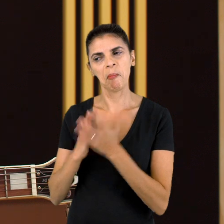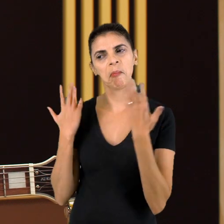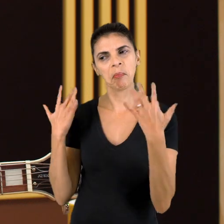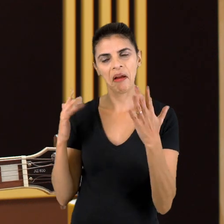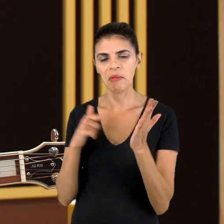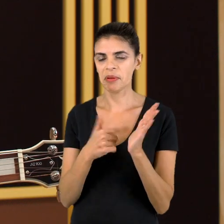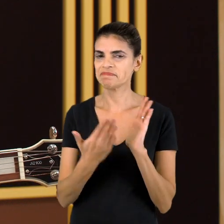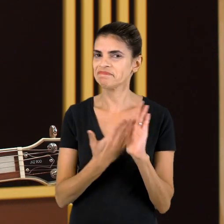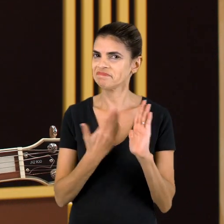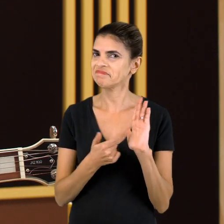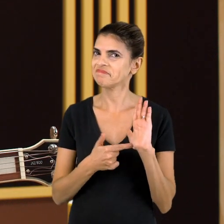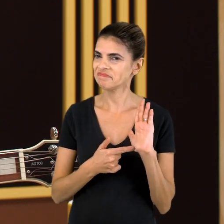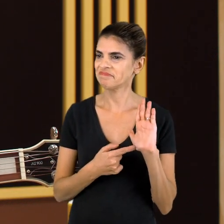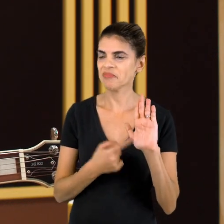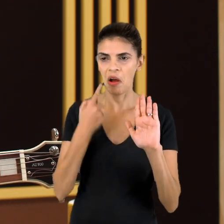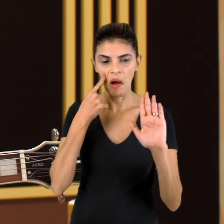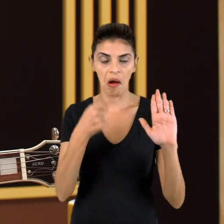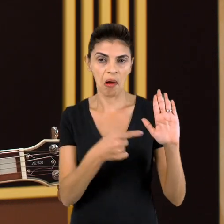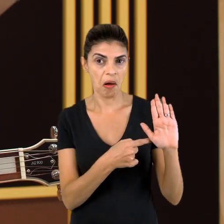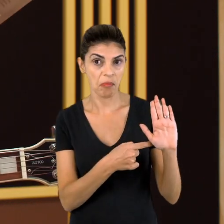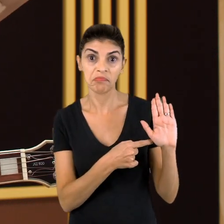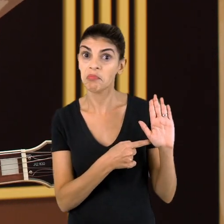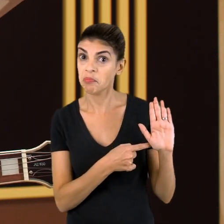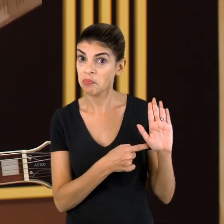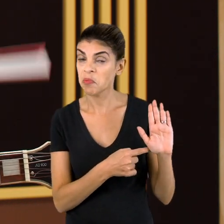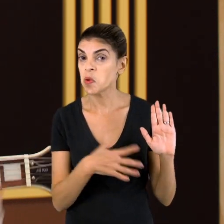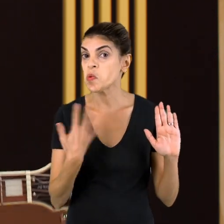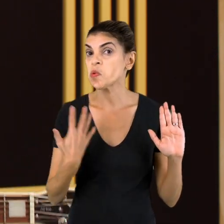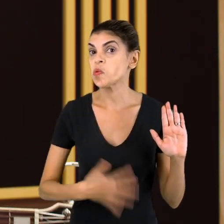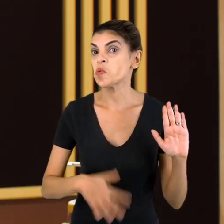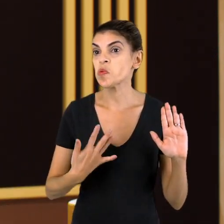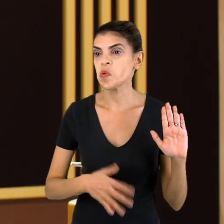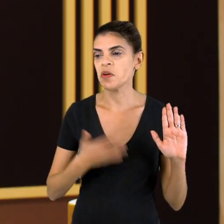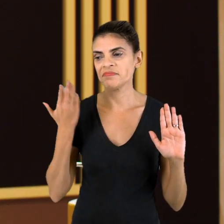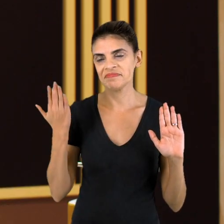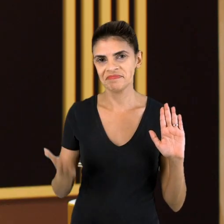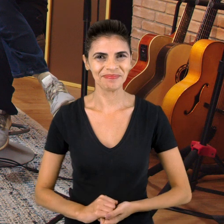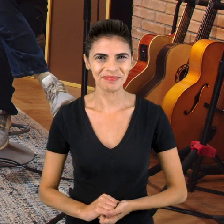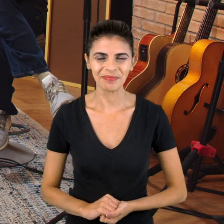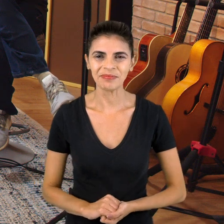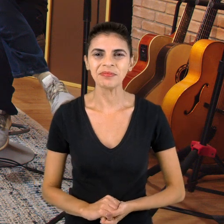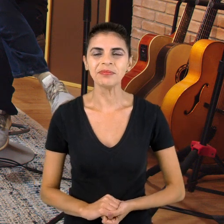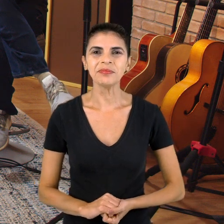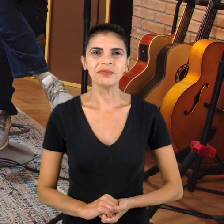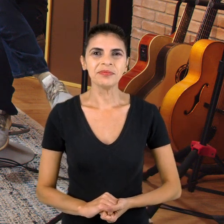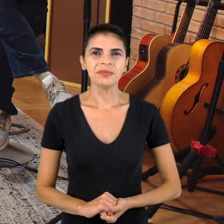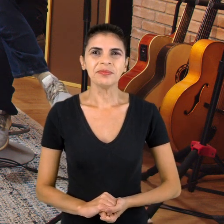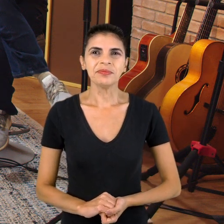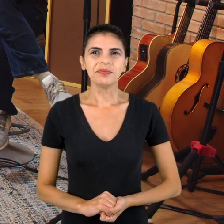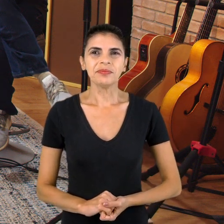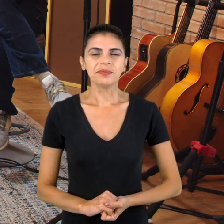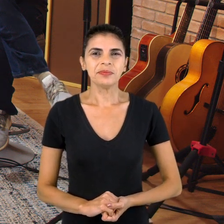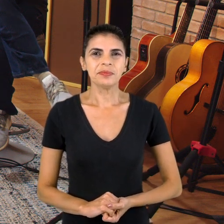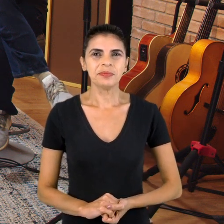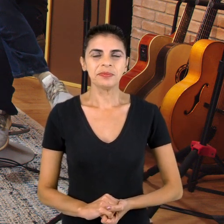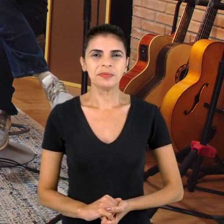Parabéns, cara. Isso aqui, ó. Isso aí, moçada. Songbook do Lô Borges. Vai.